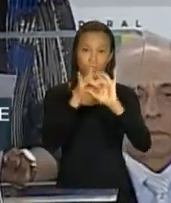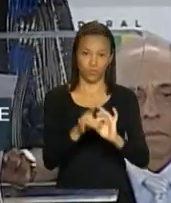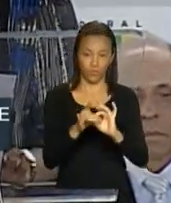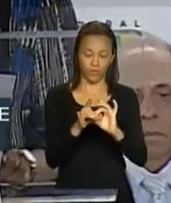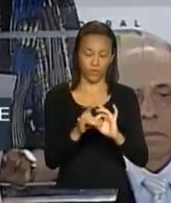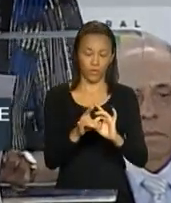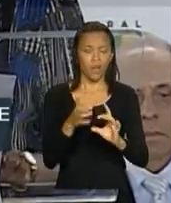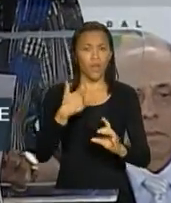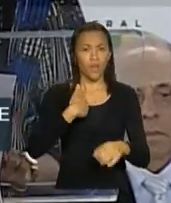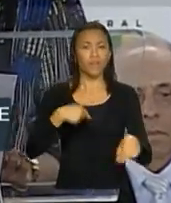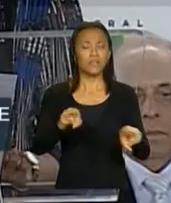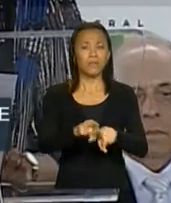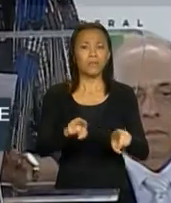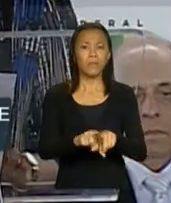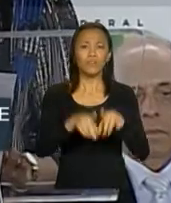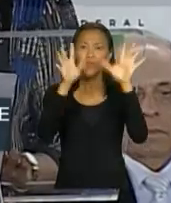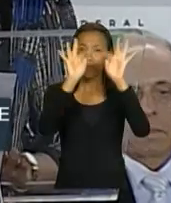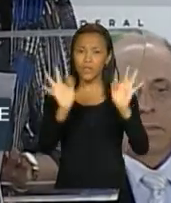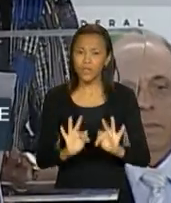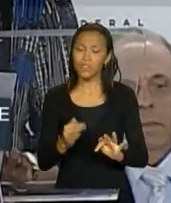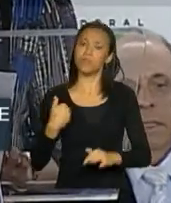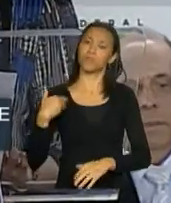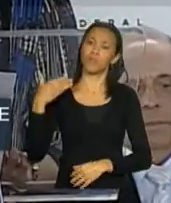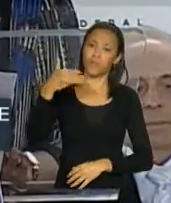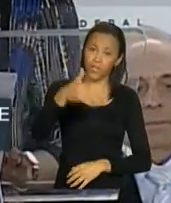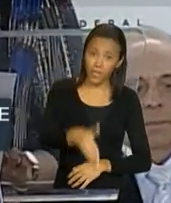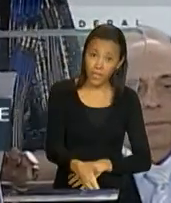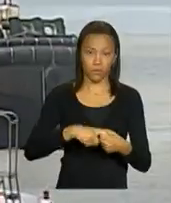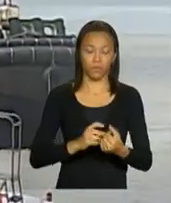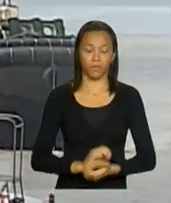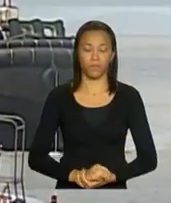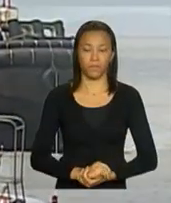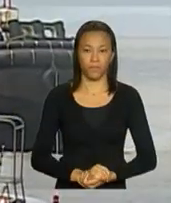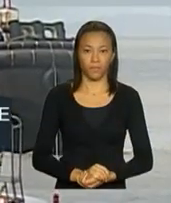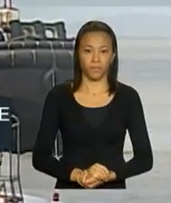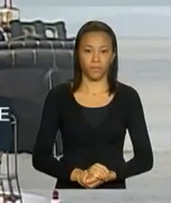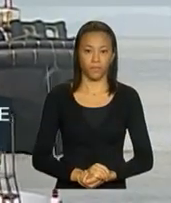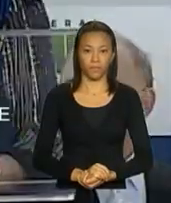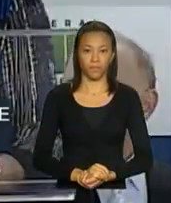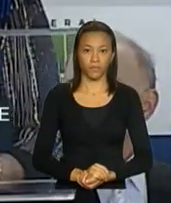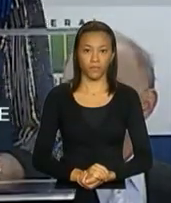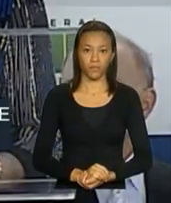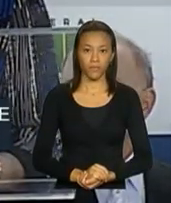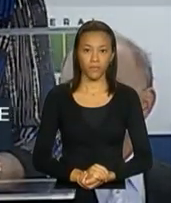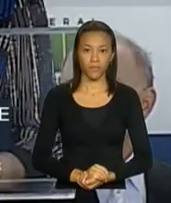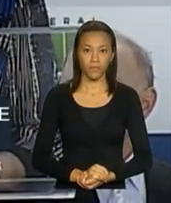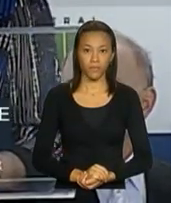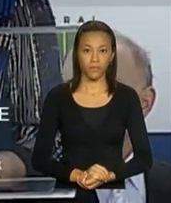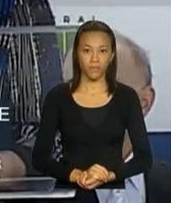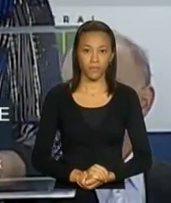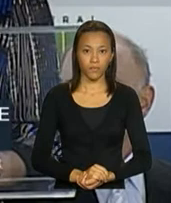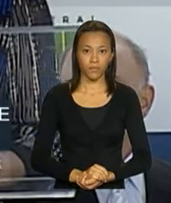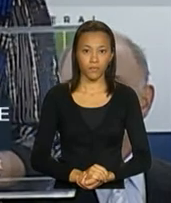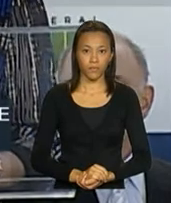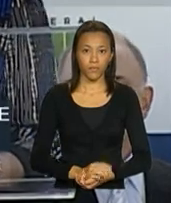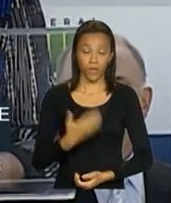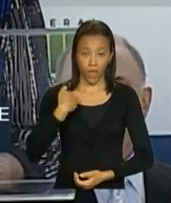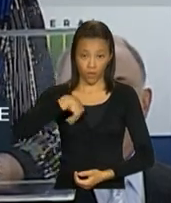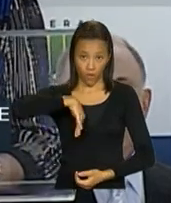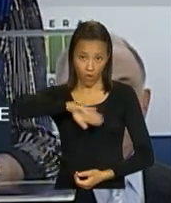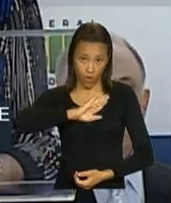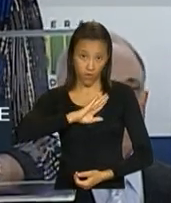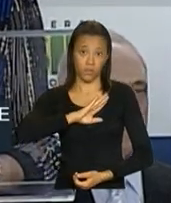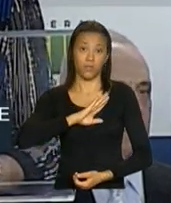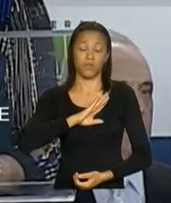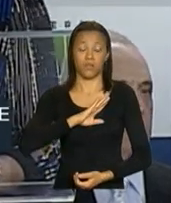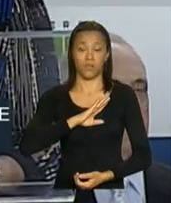Ah e eu também estou feliz por estar aqui no porto de Itaqui e como nós estamos